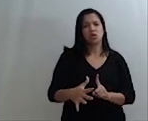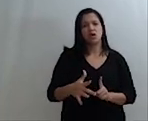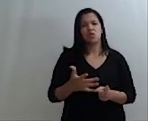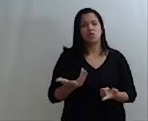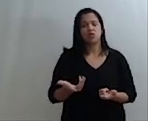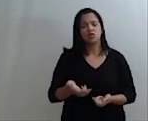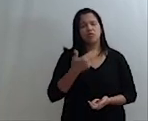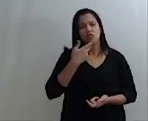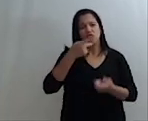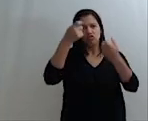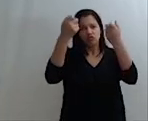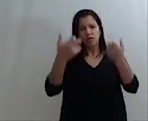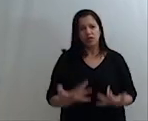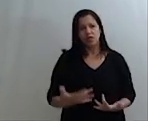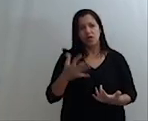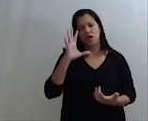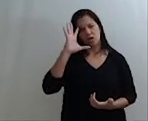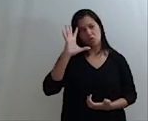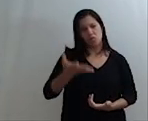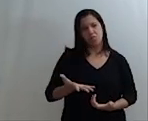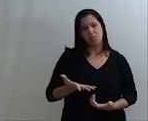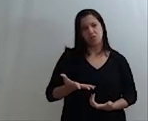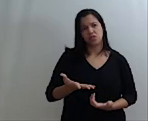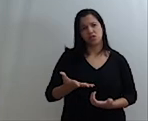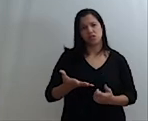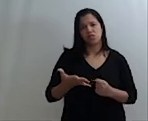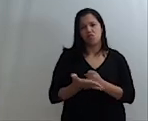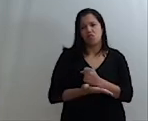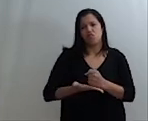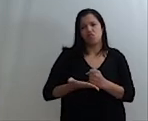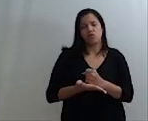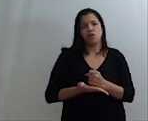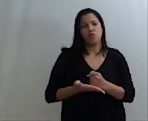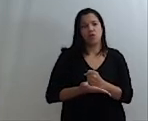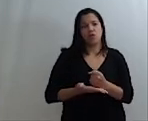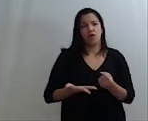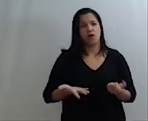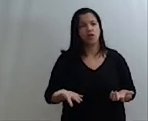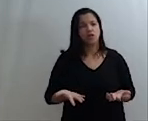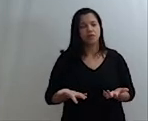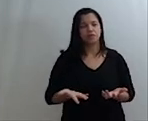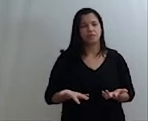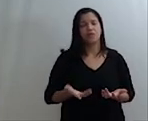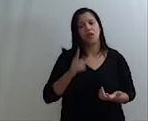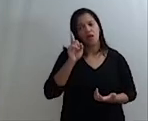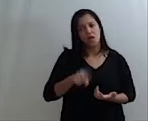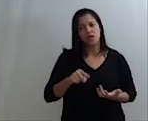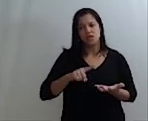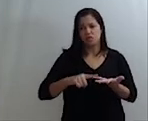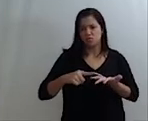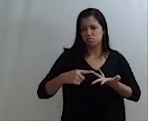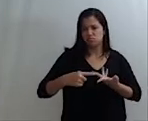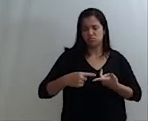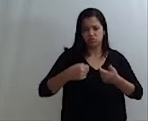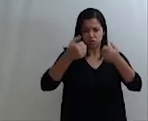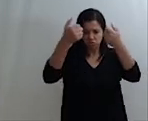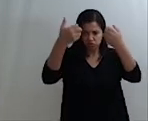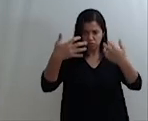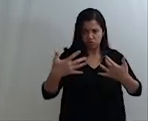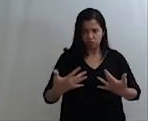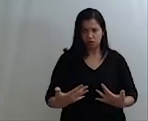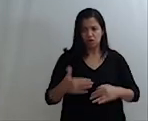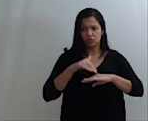pode chamar de uma decisão fundamentada com com esses elementos que eu trago a apreciação de vossas